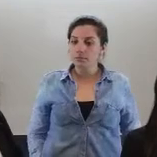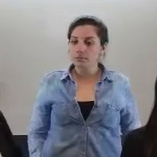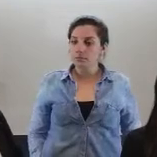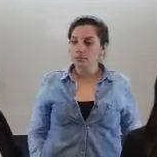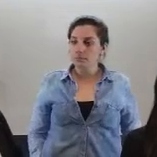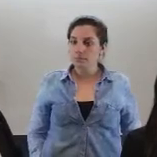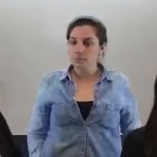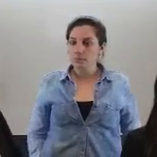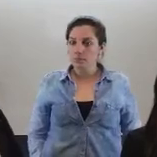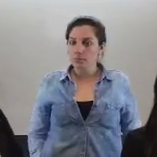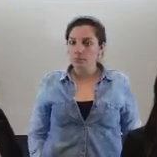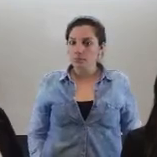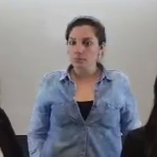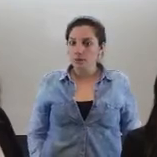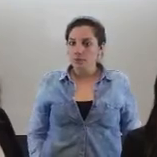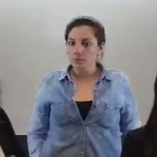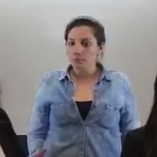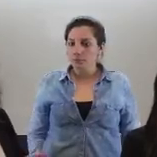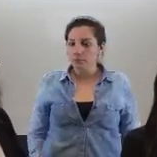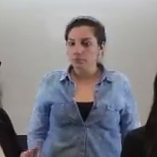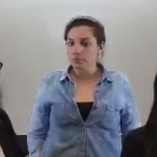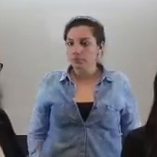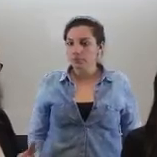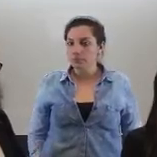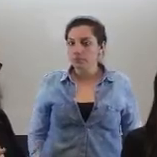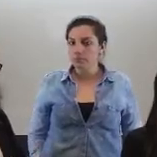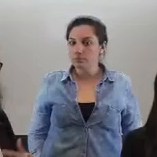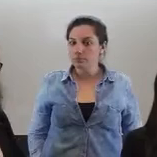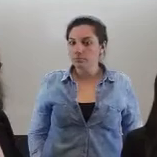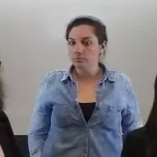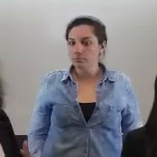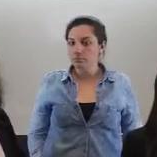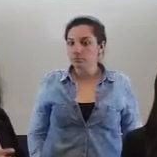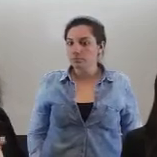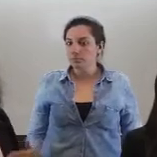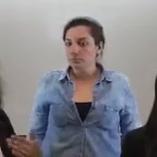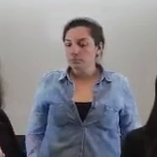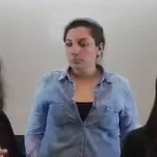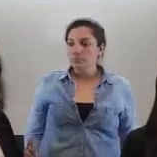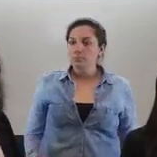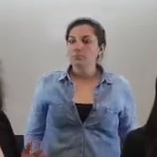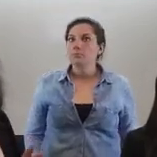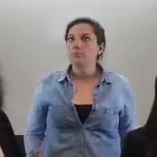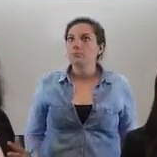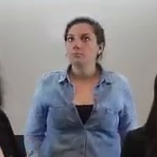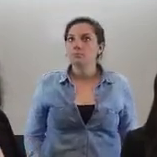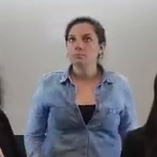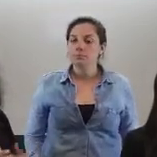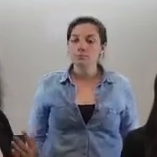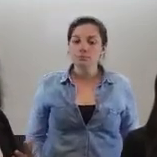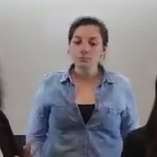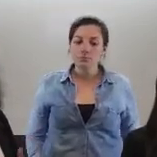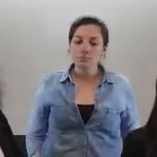alguns casos, realizar impressão de uma porcentagem do livro, dependendo do autor, ele dá uma porcentagem